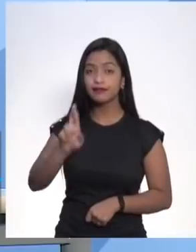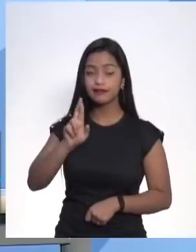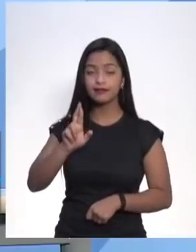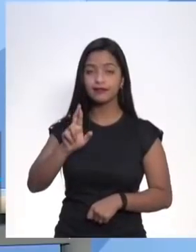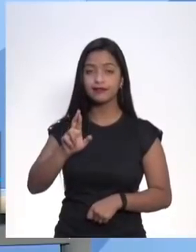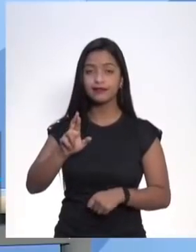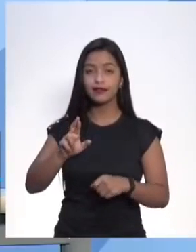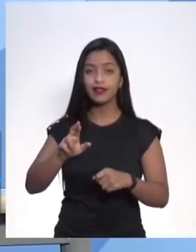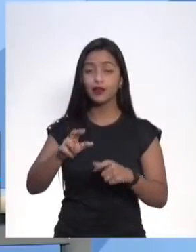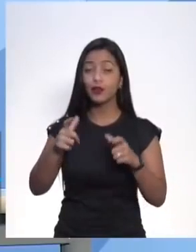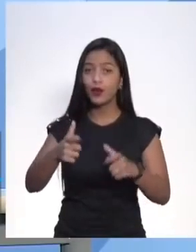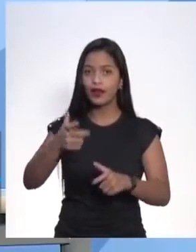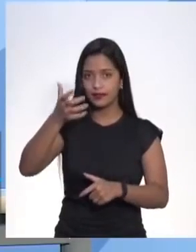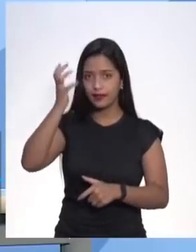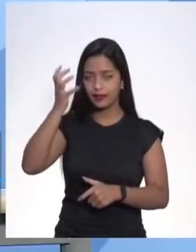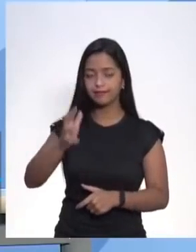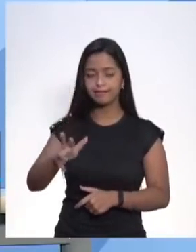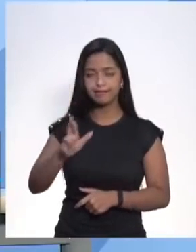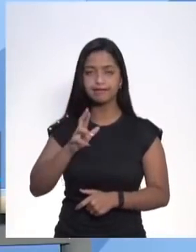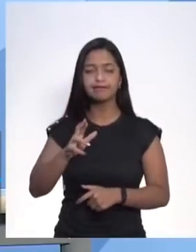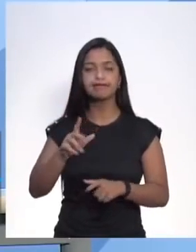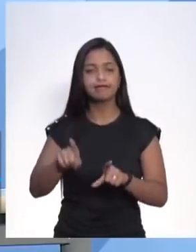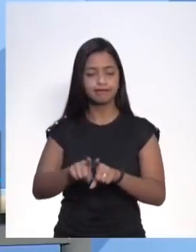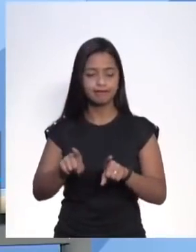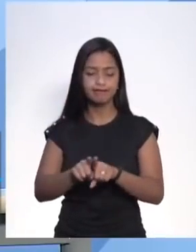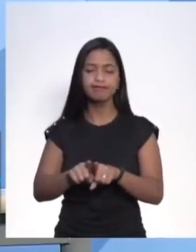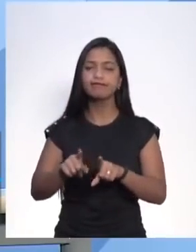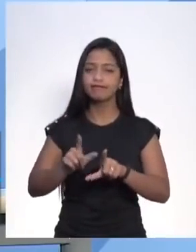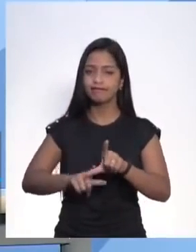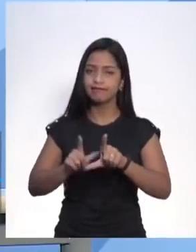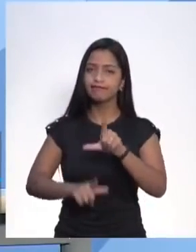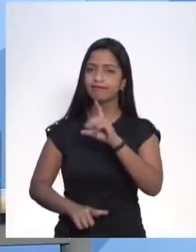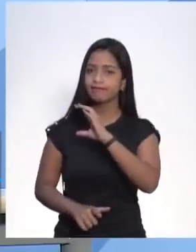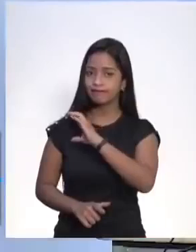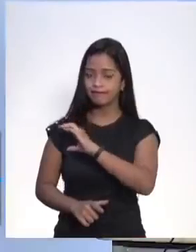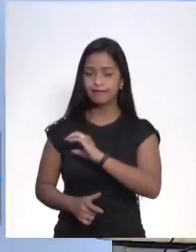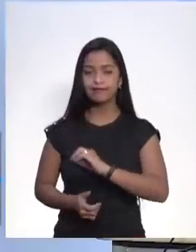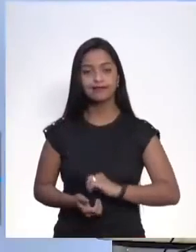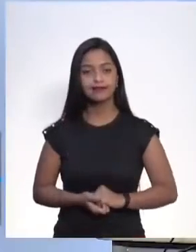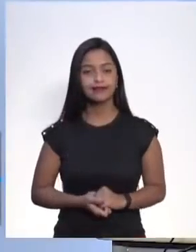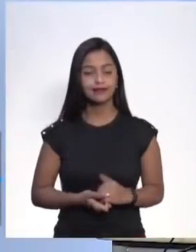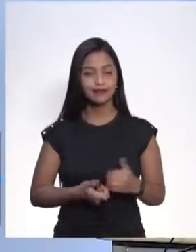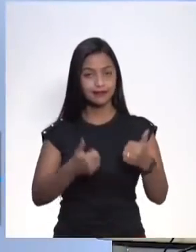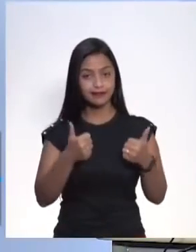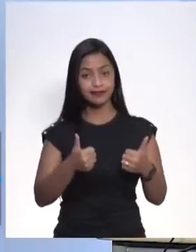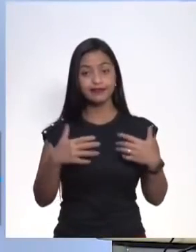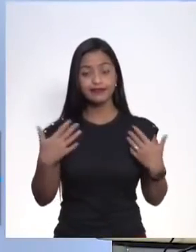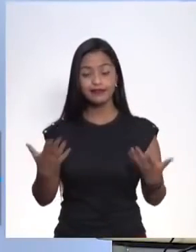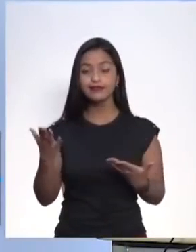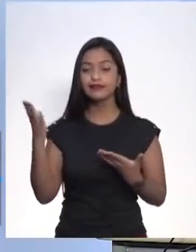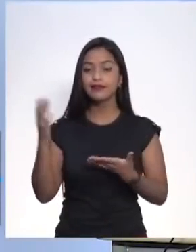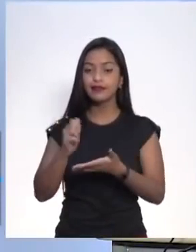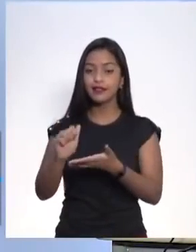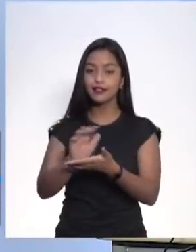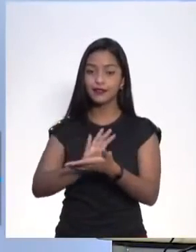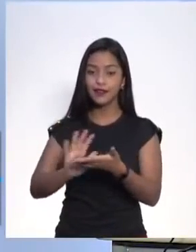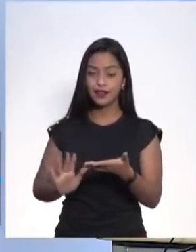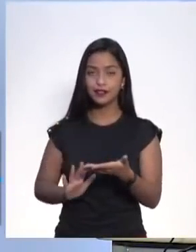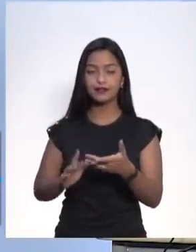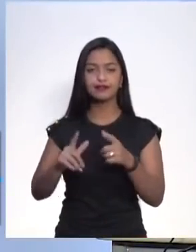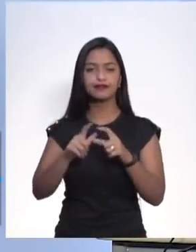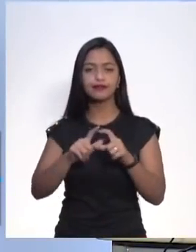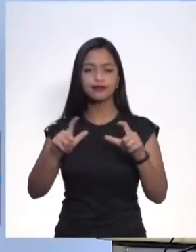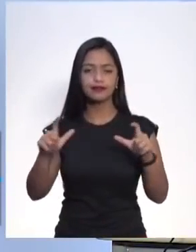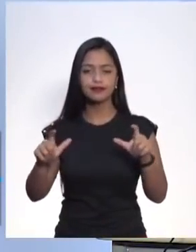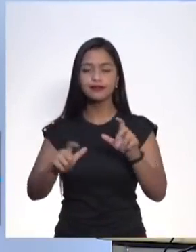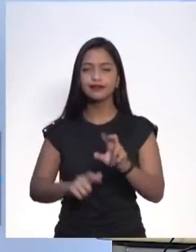André, disseram também que é o polígono C. Beleza, então aí nessa atividade aí, como a maioria